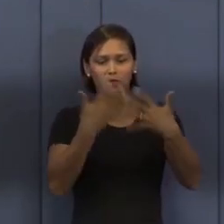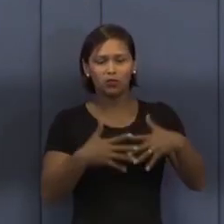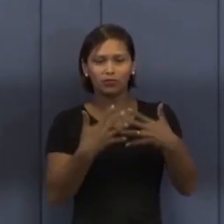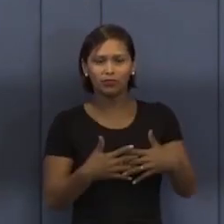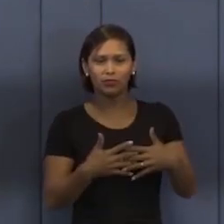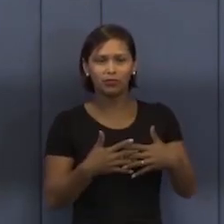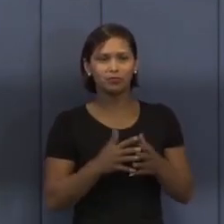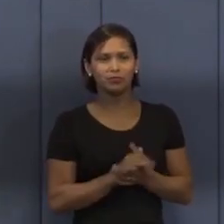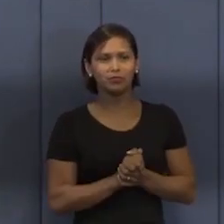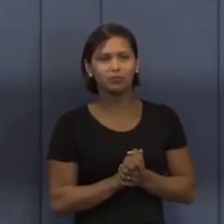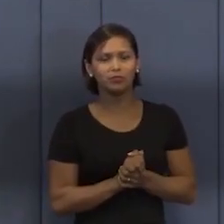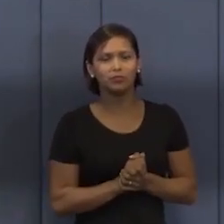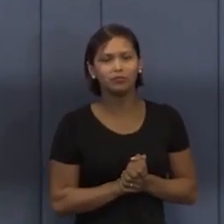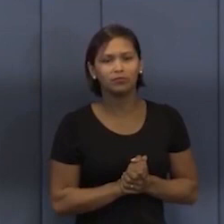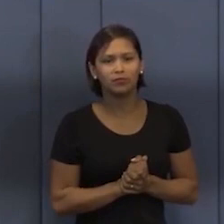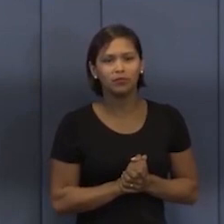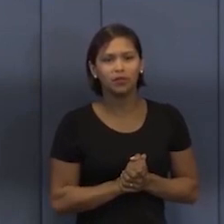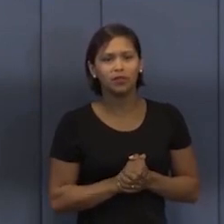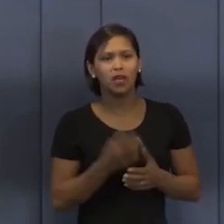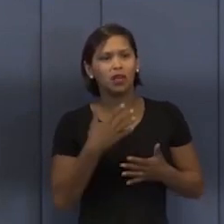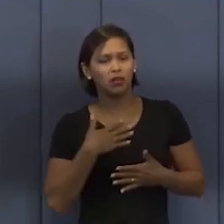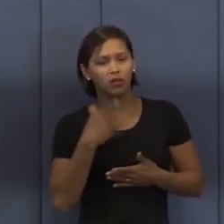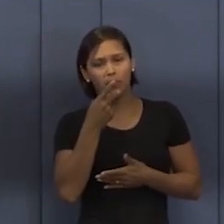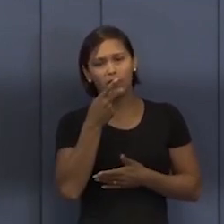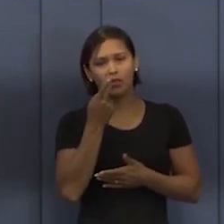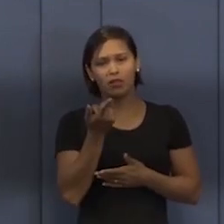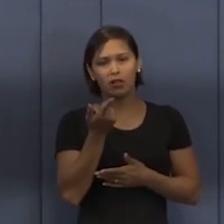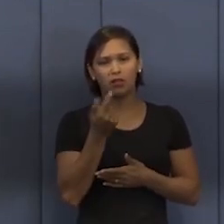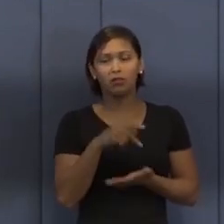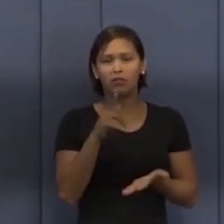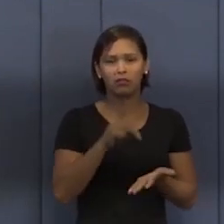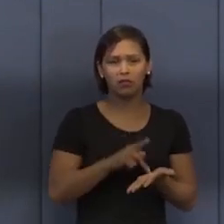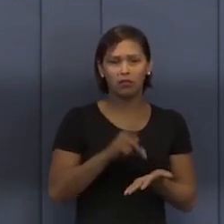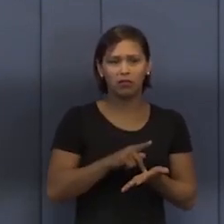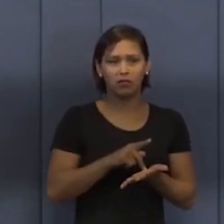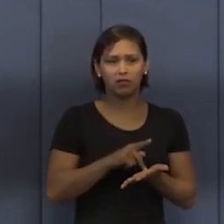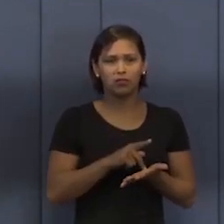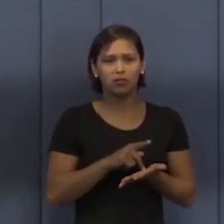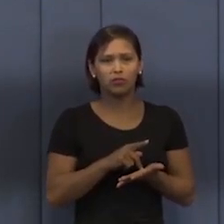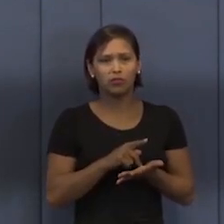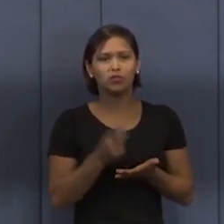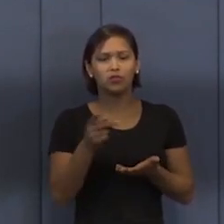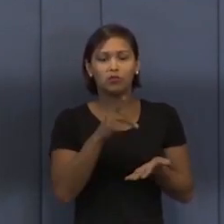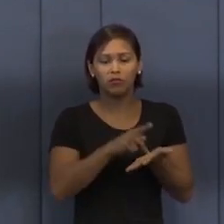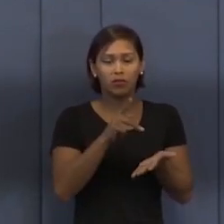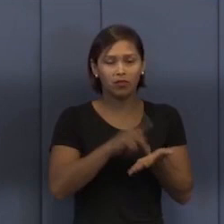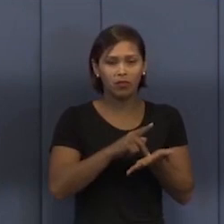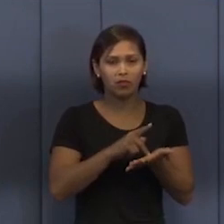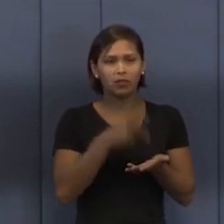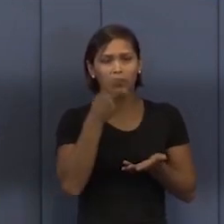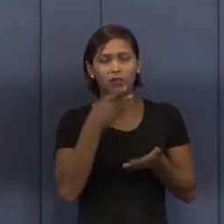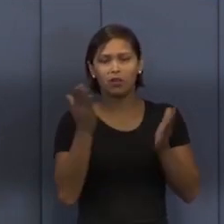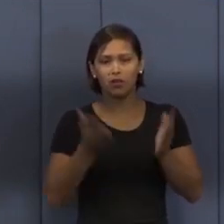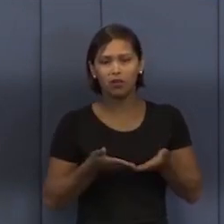Estado, e é isso que embota a mente das pessoas. Isso aqui que eu estou falando para vocês não está no Virtude do Nacionalismo.